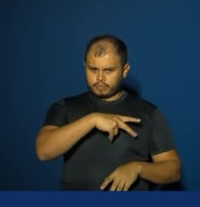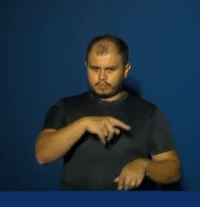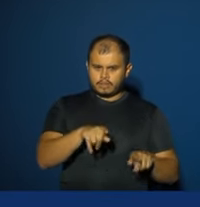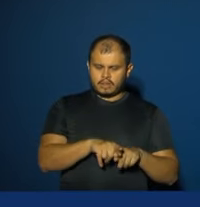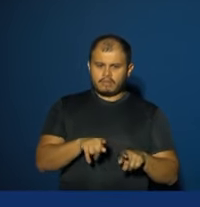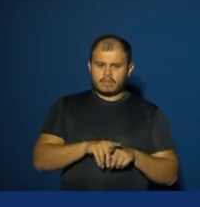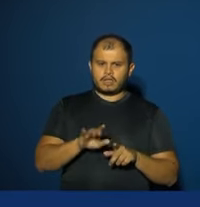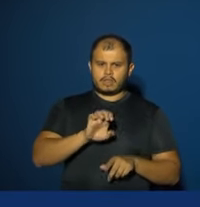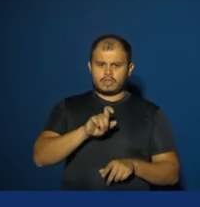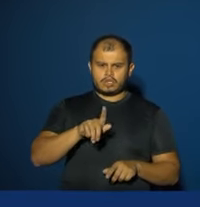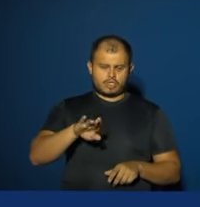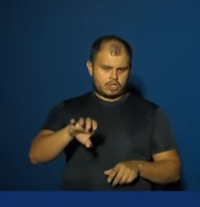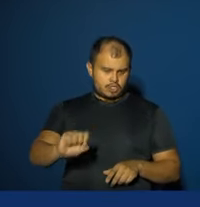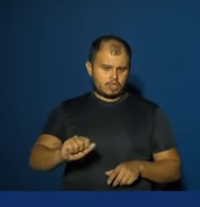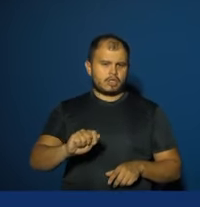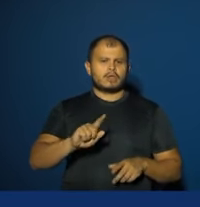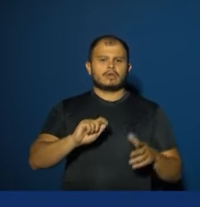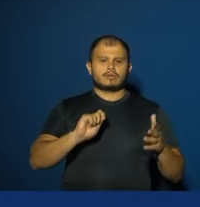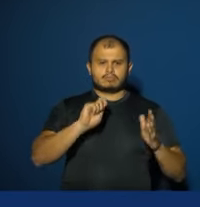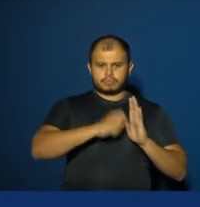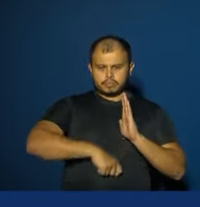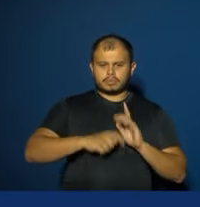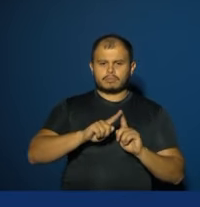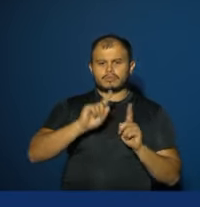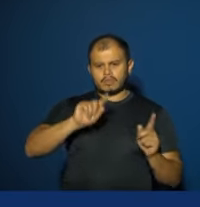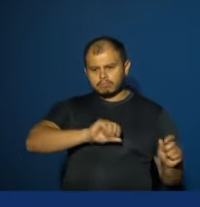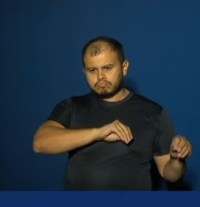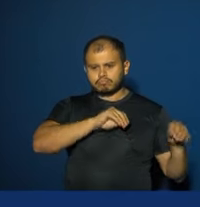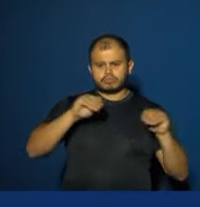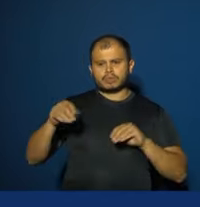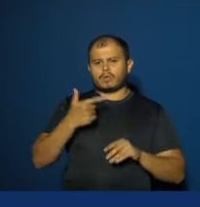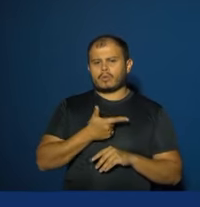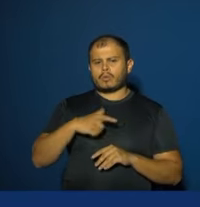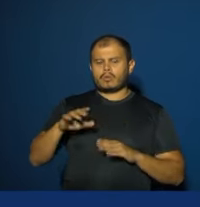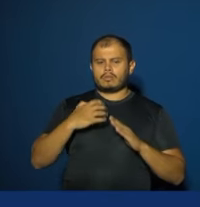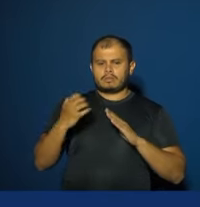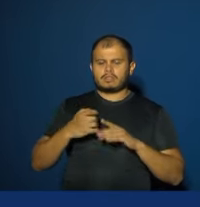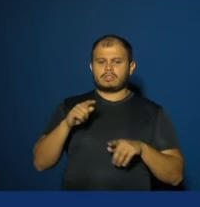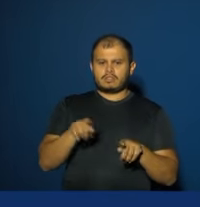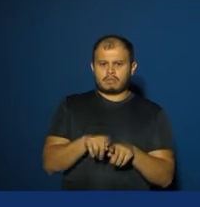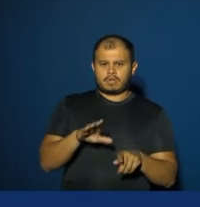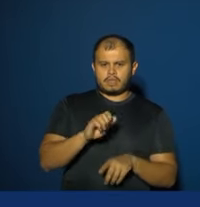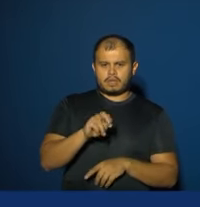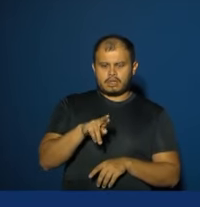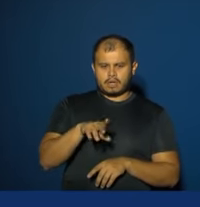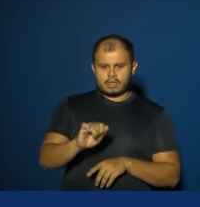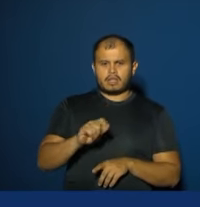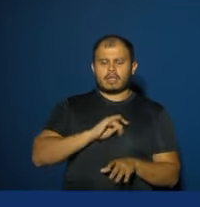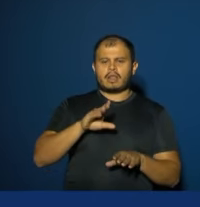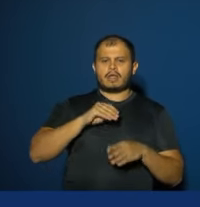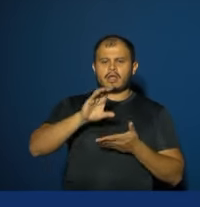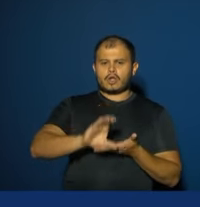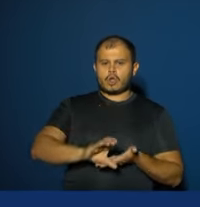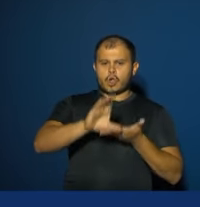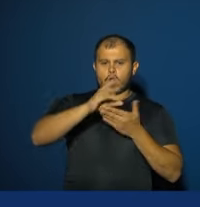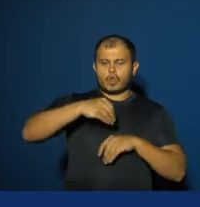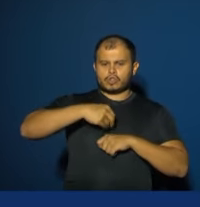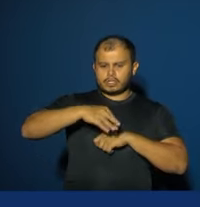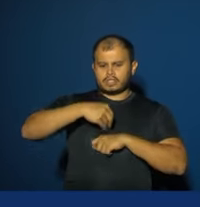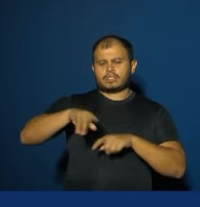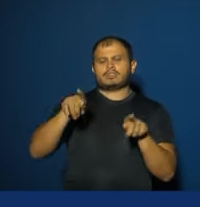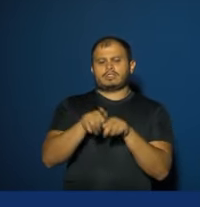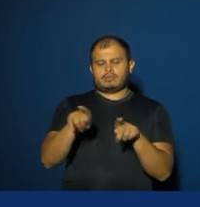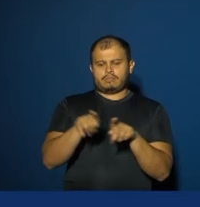pela Leia mas aí depois você foi para iguá e a Carla era conselheira da Corsan também na época